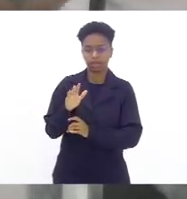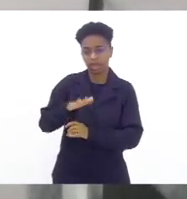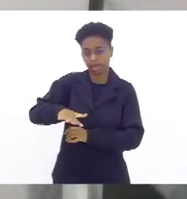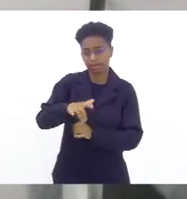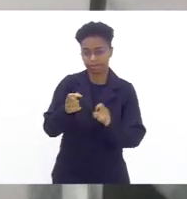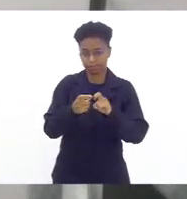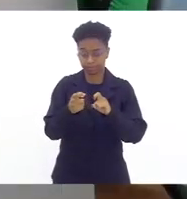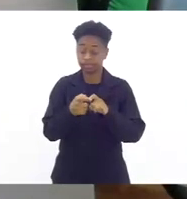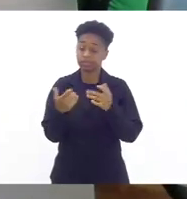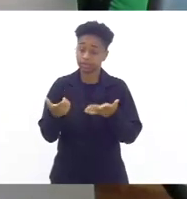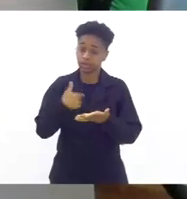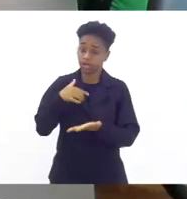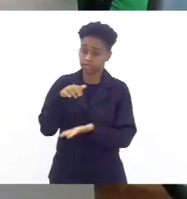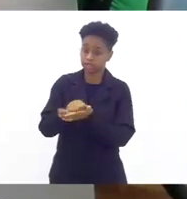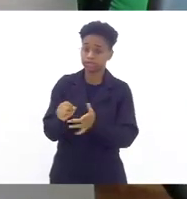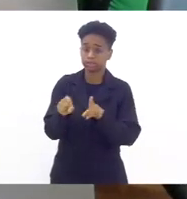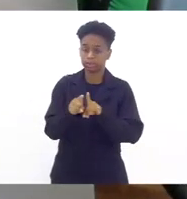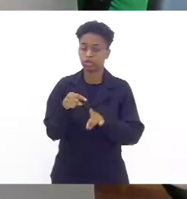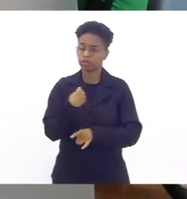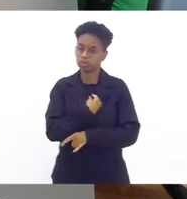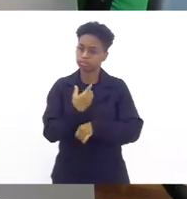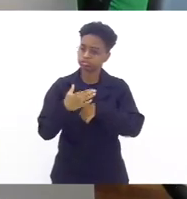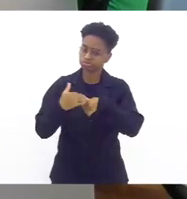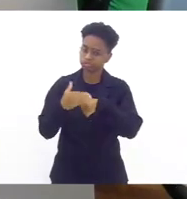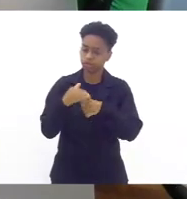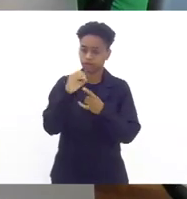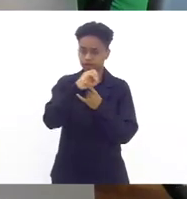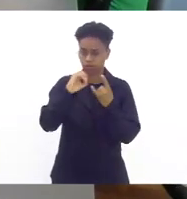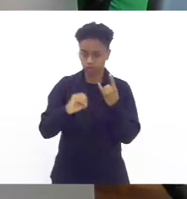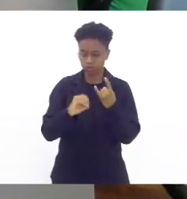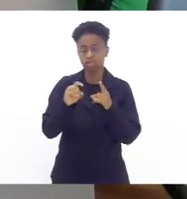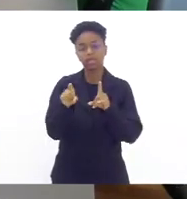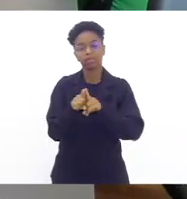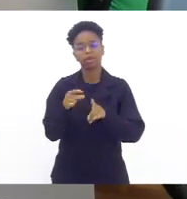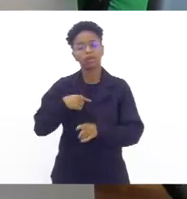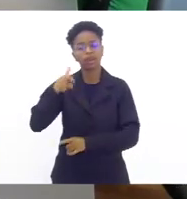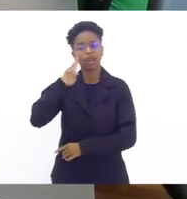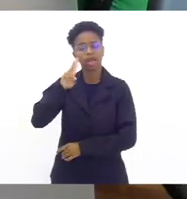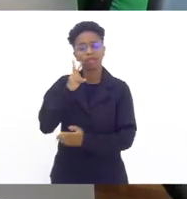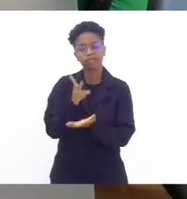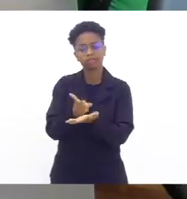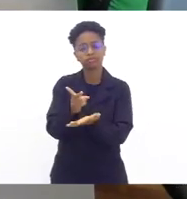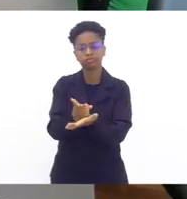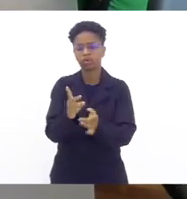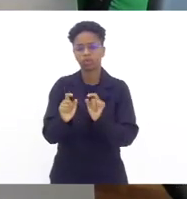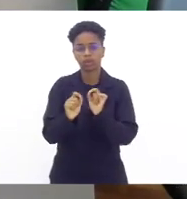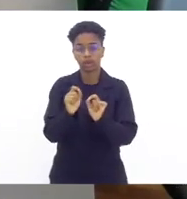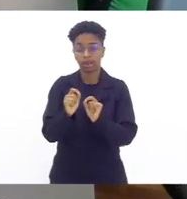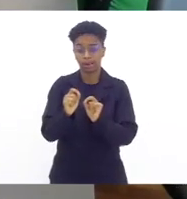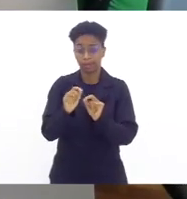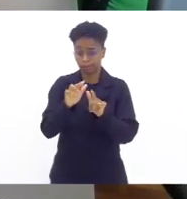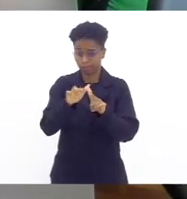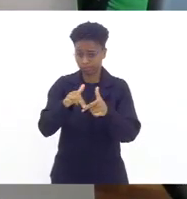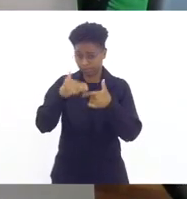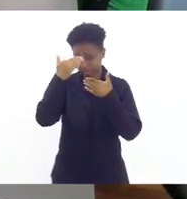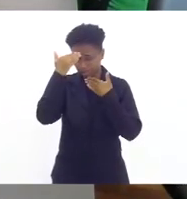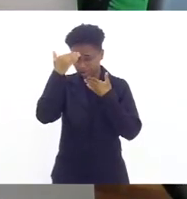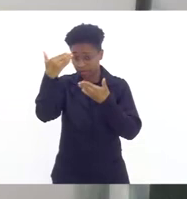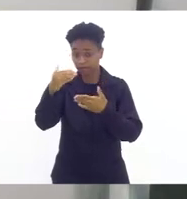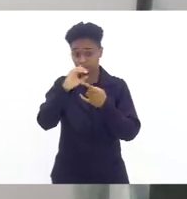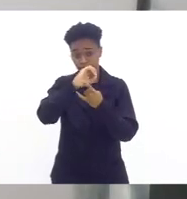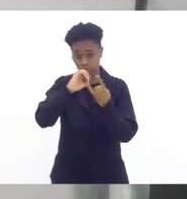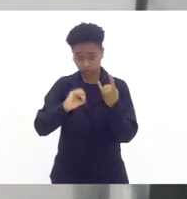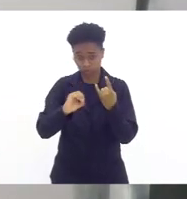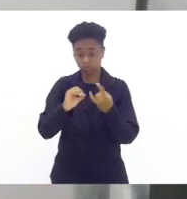registrar também o nosso apreço a fio cruza aliás eu sempre lembro disso graças a fio Cruz